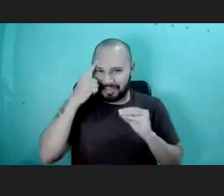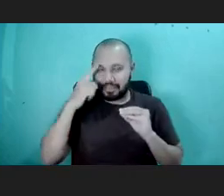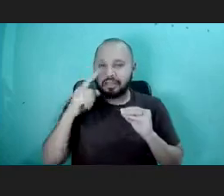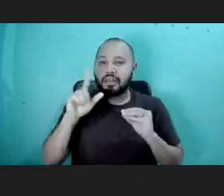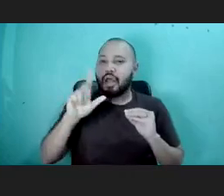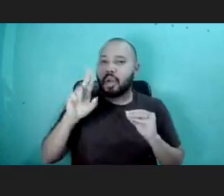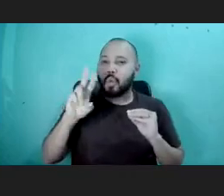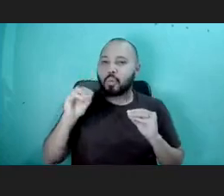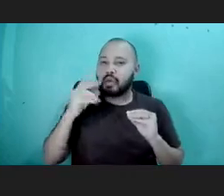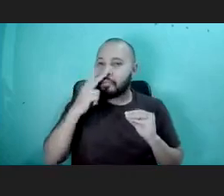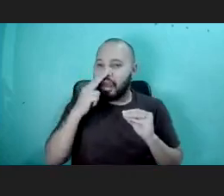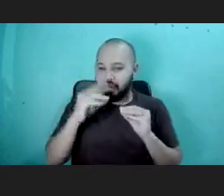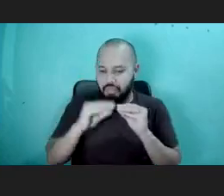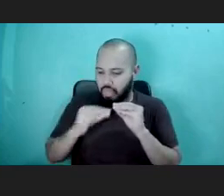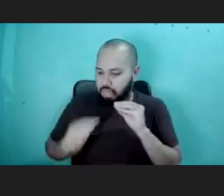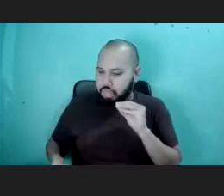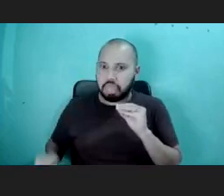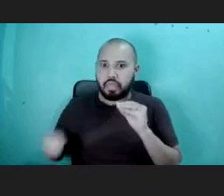perder constantemente